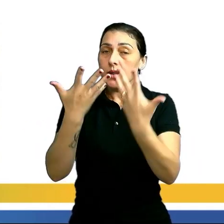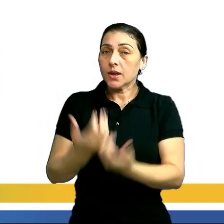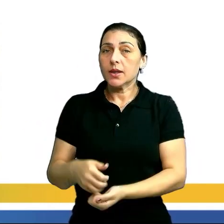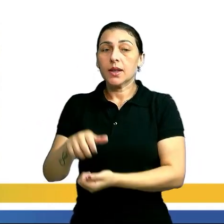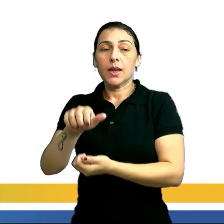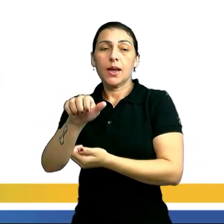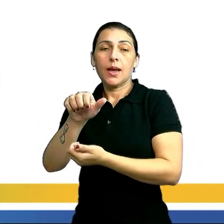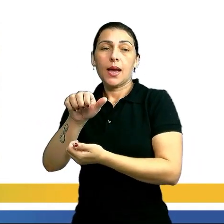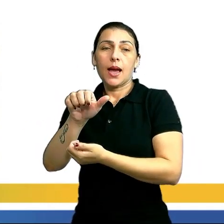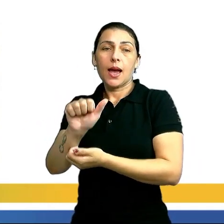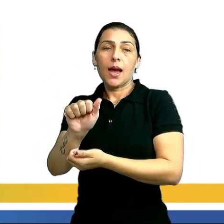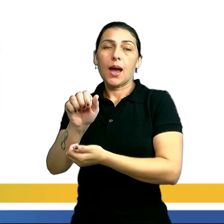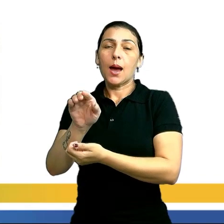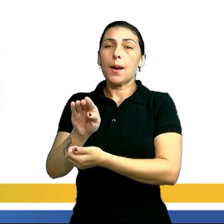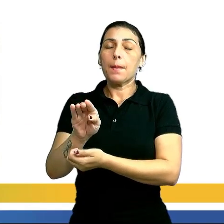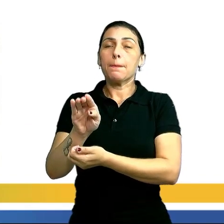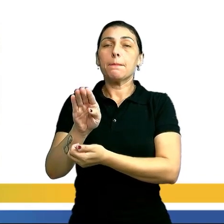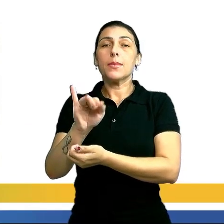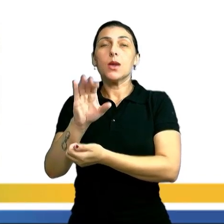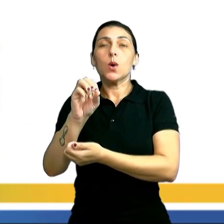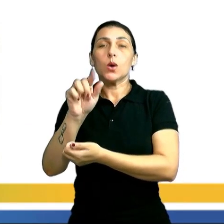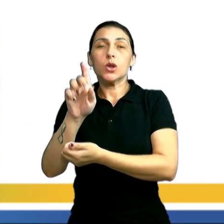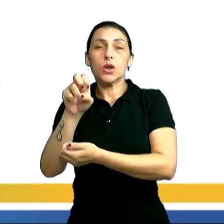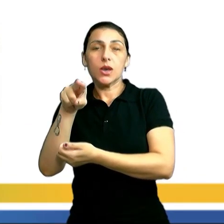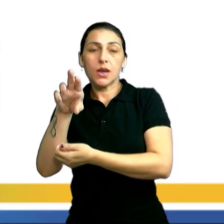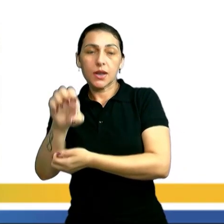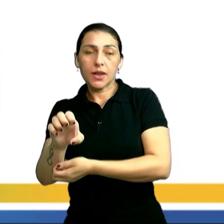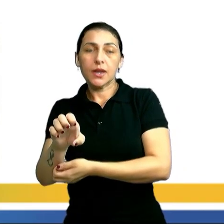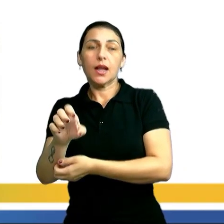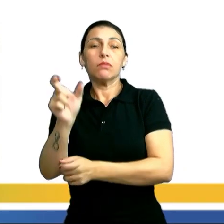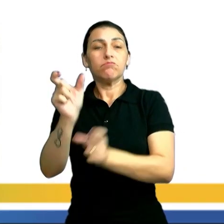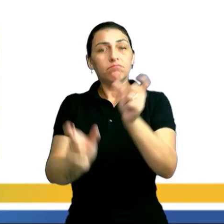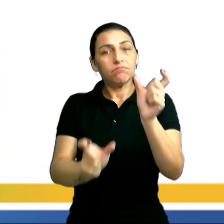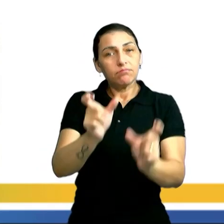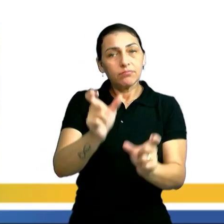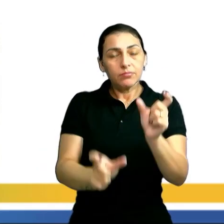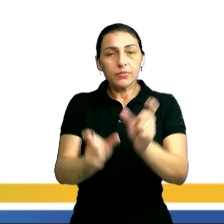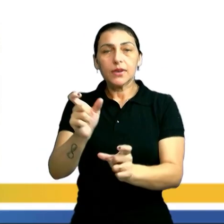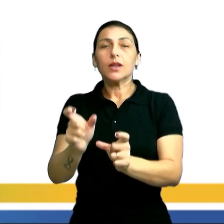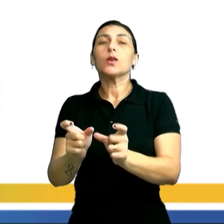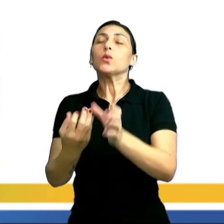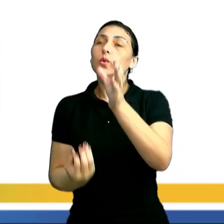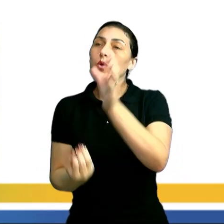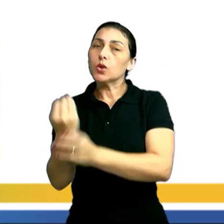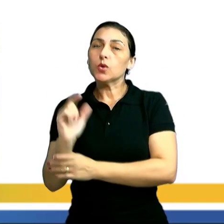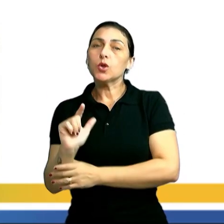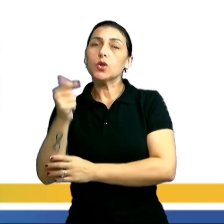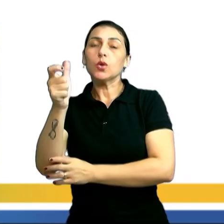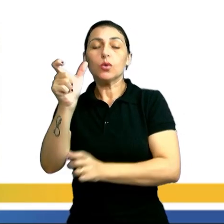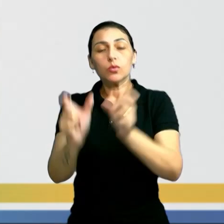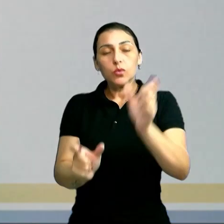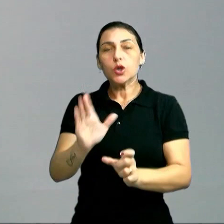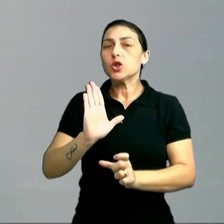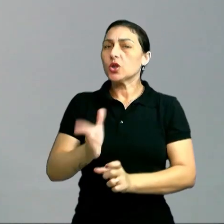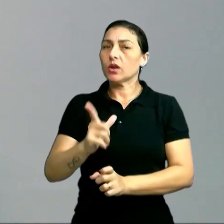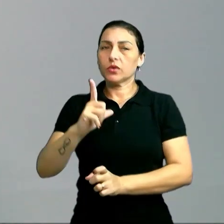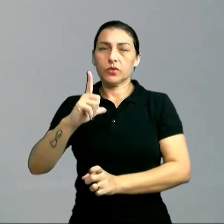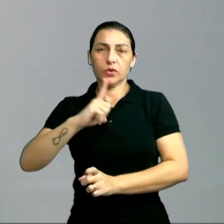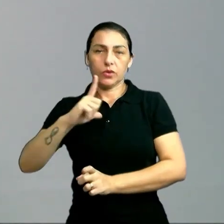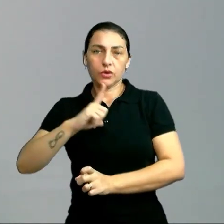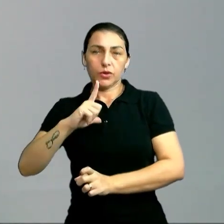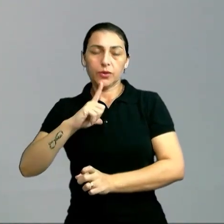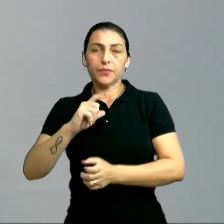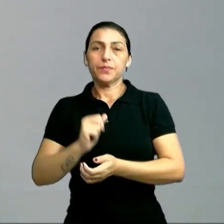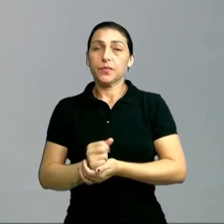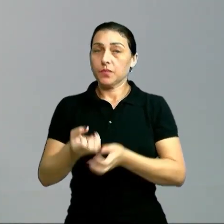é a biogênese, que indica que todo ser vivo proveio de um ser pré-existente.